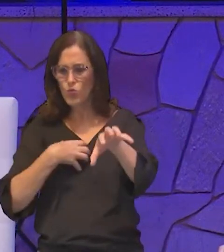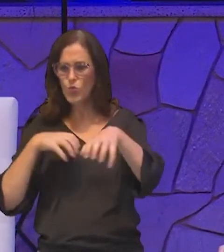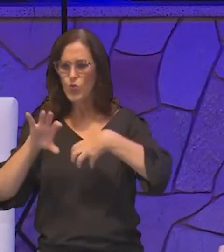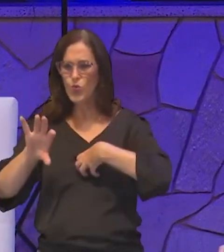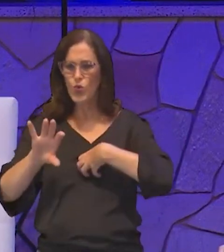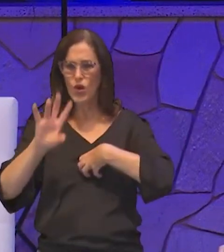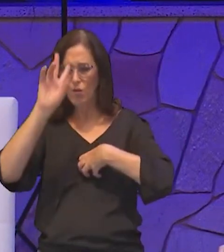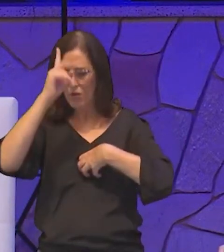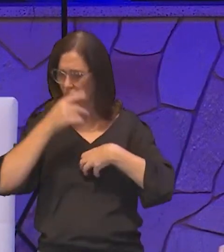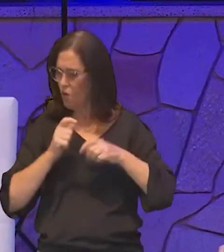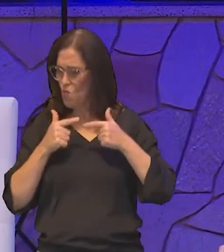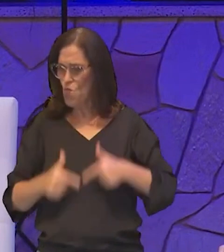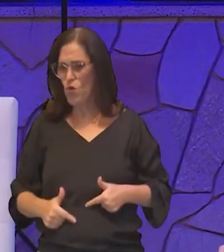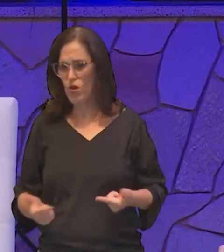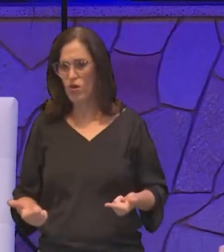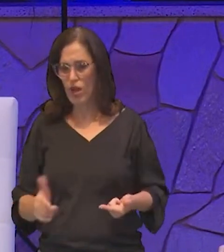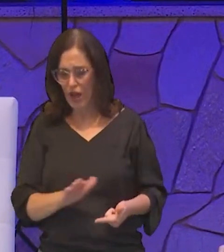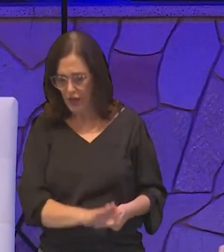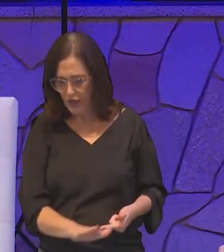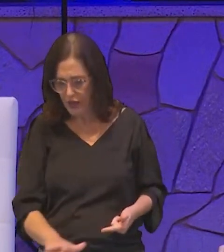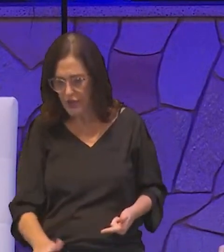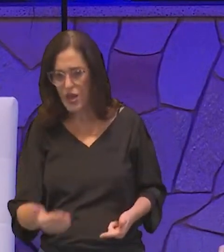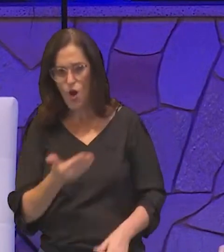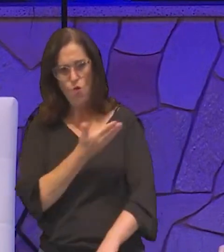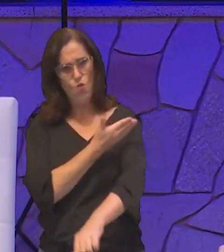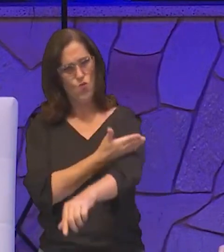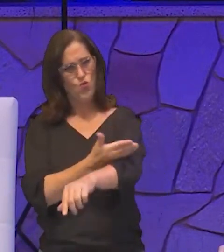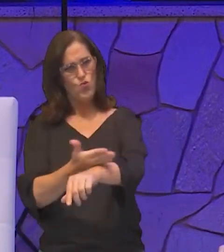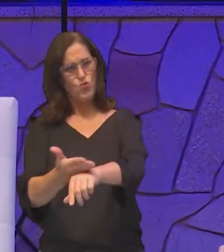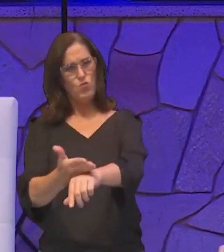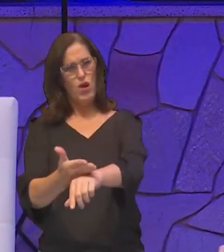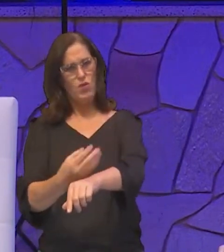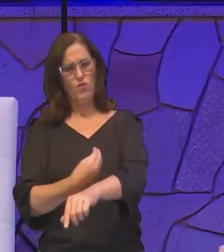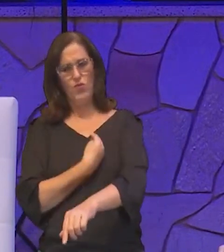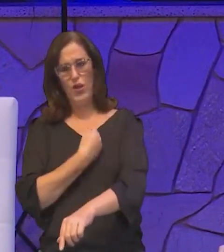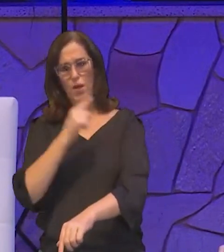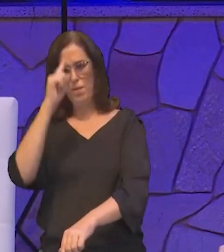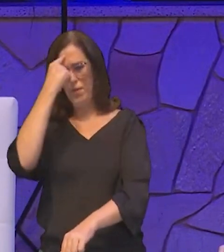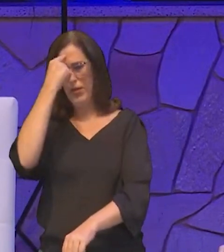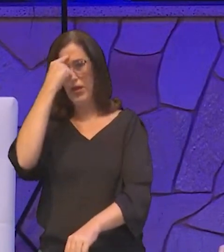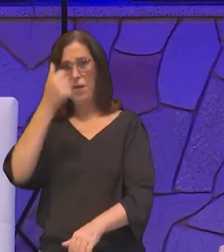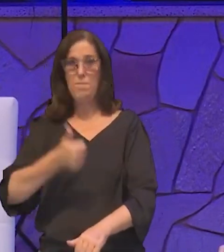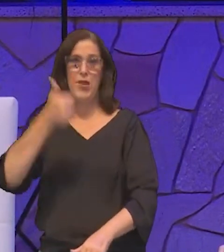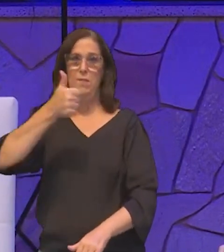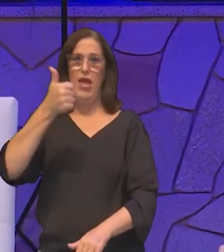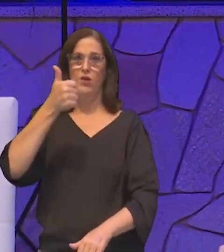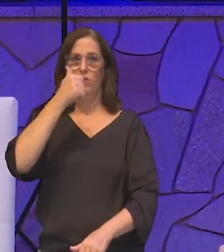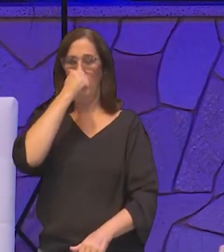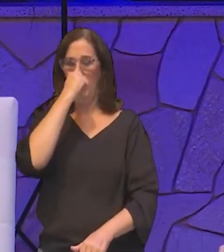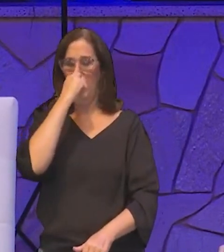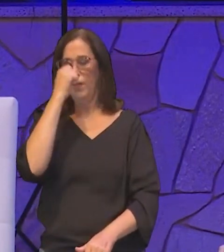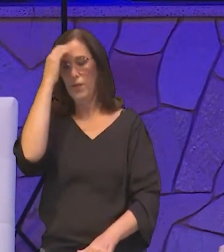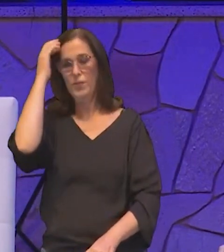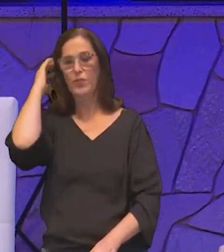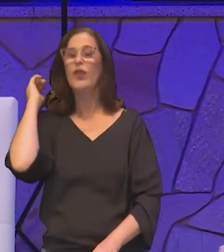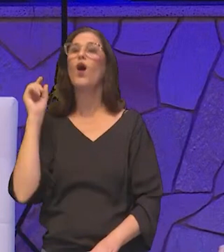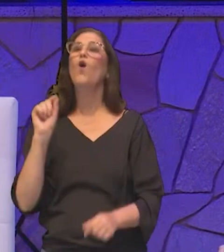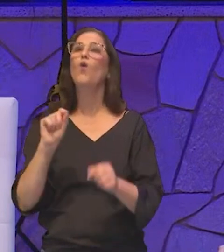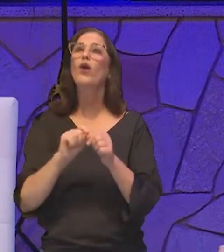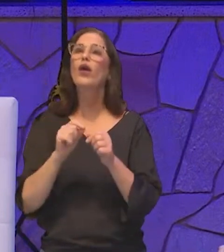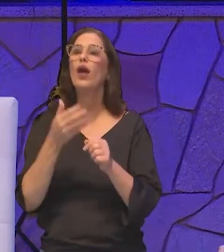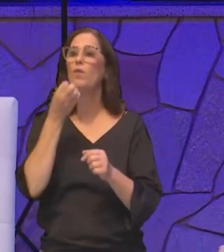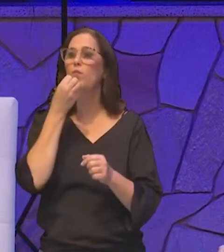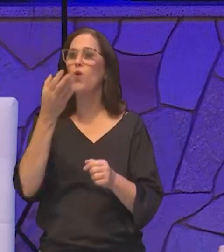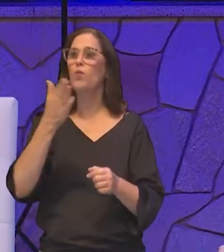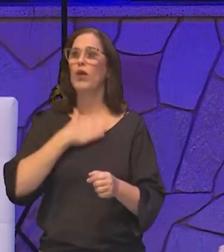mesmo. Desde crianças somos acostumados a viver uma vida em que o pensamento primordial é: o que isso pode trazer de